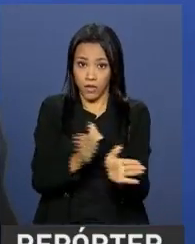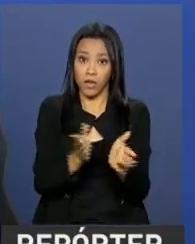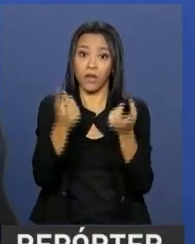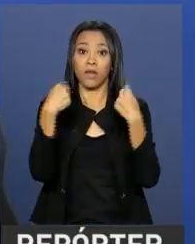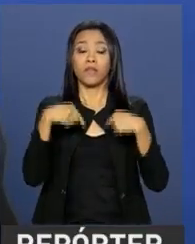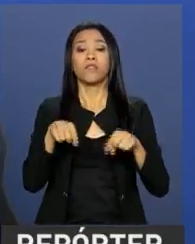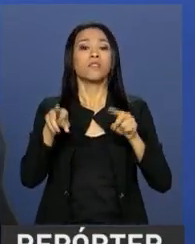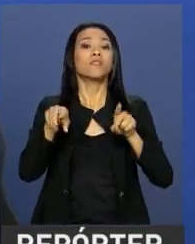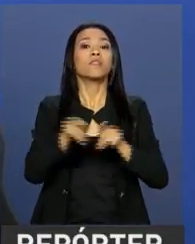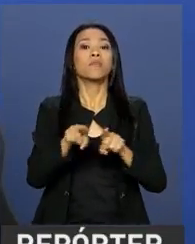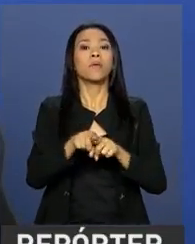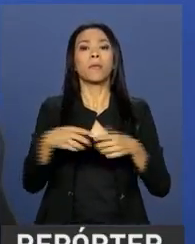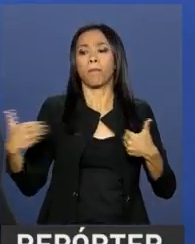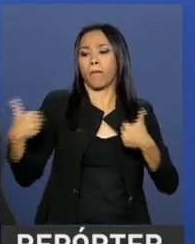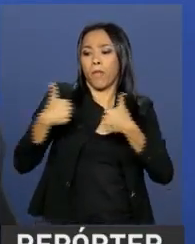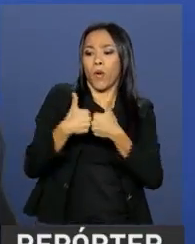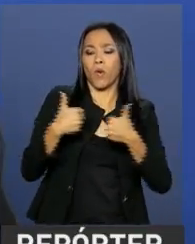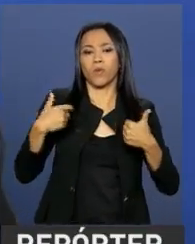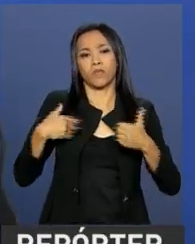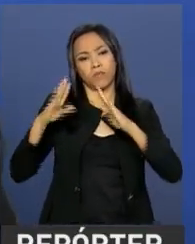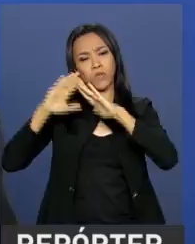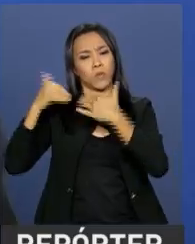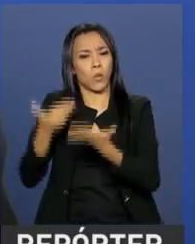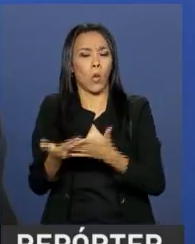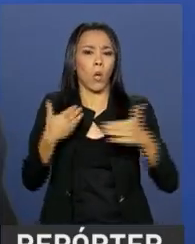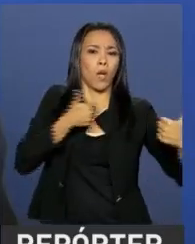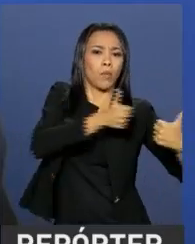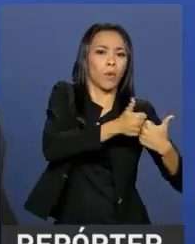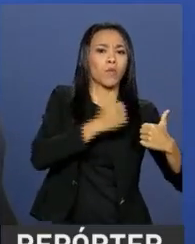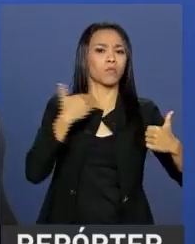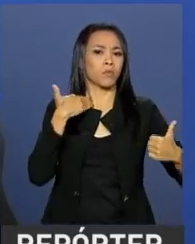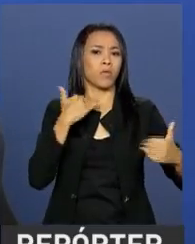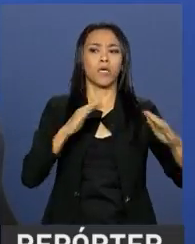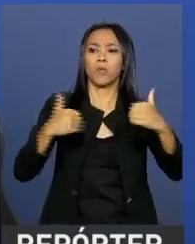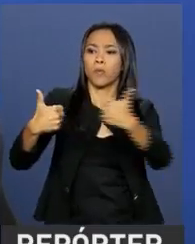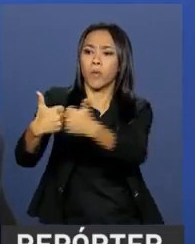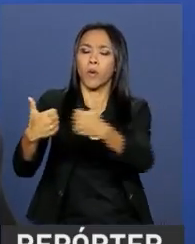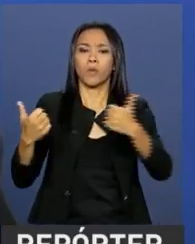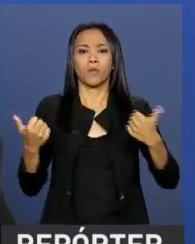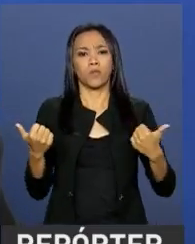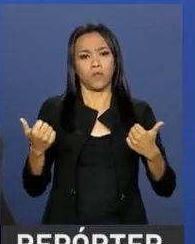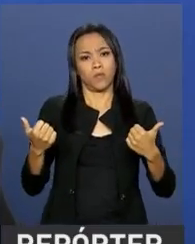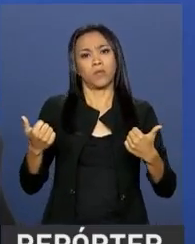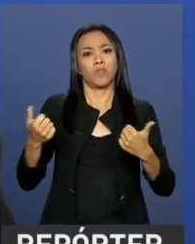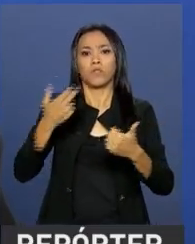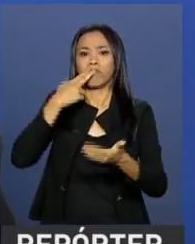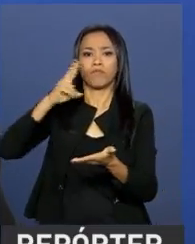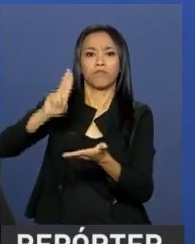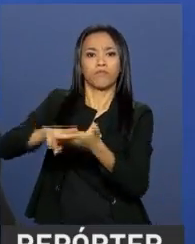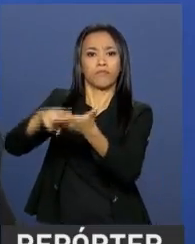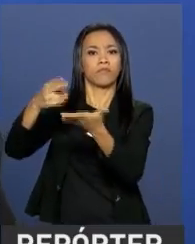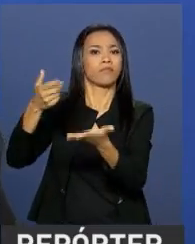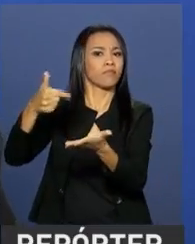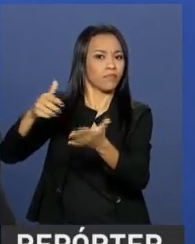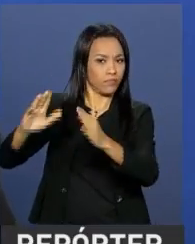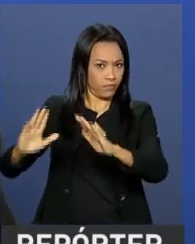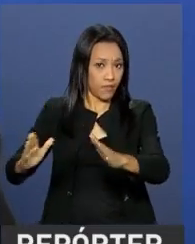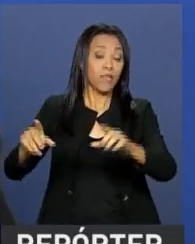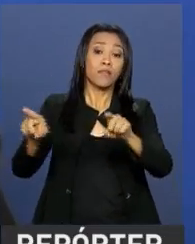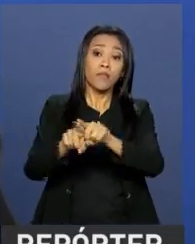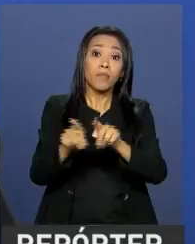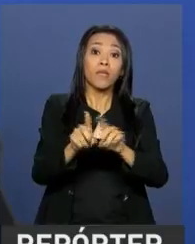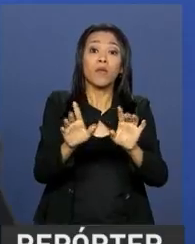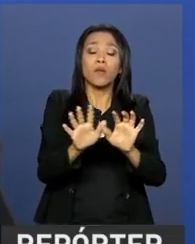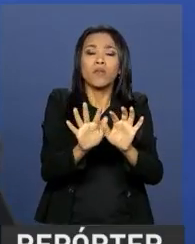com proximidade aos equipamentos sociais, às escolas, aos bancos, aos postos de correios, à infraestrutura